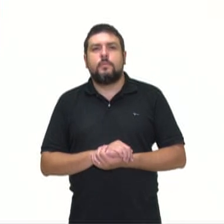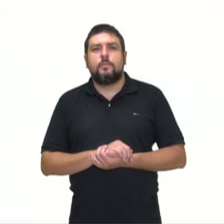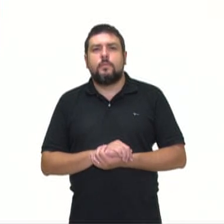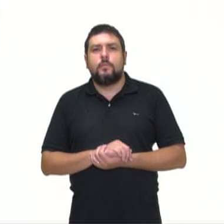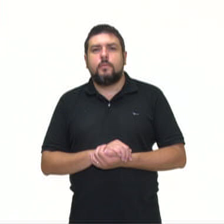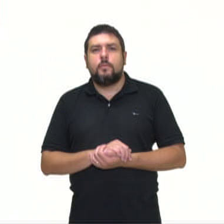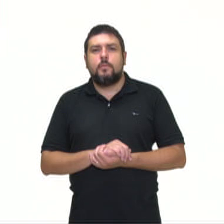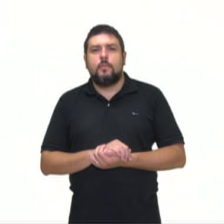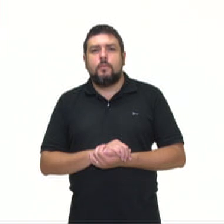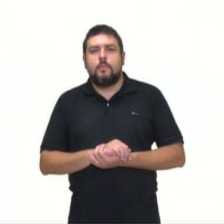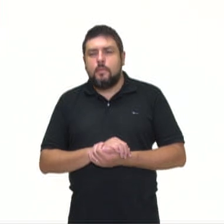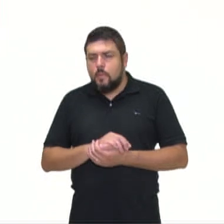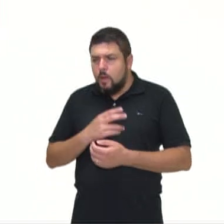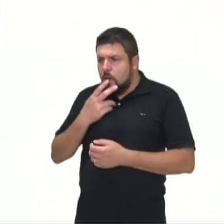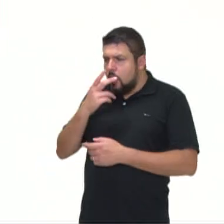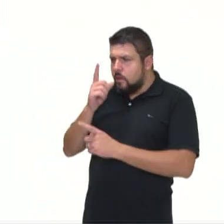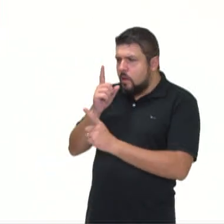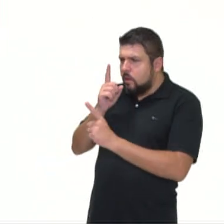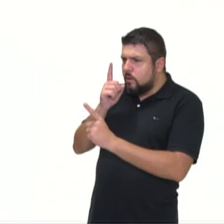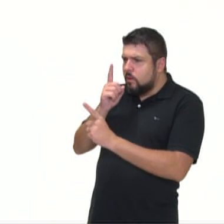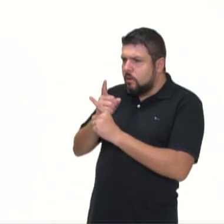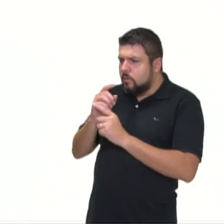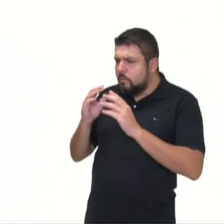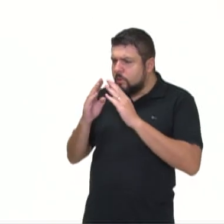pequena e escolheu um caminho.